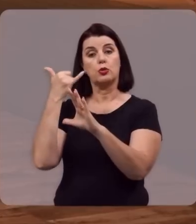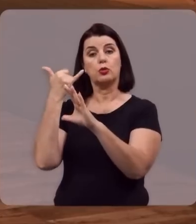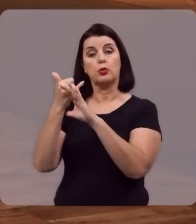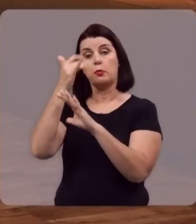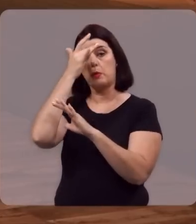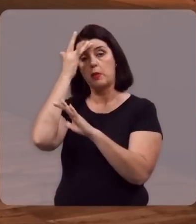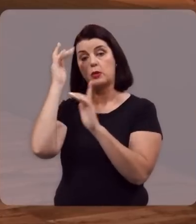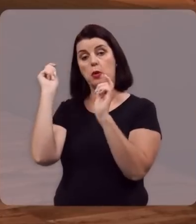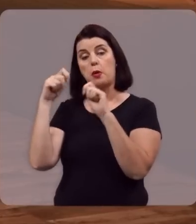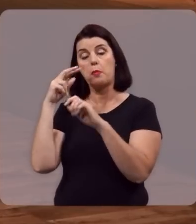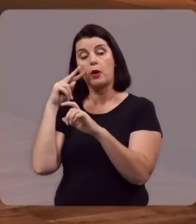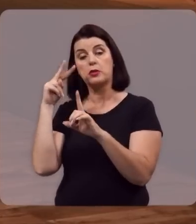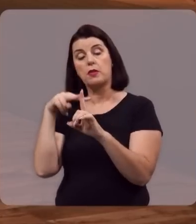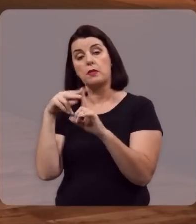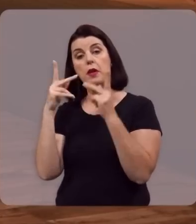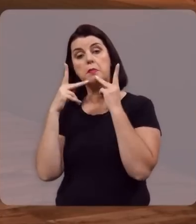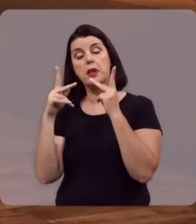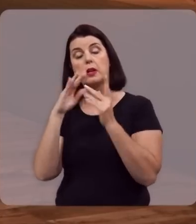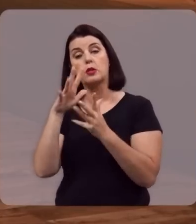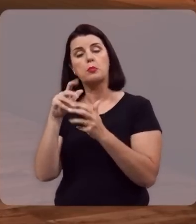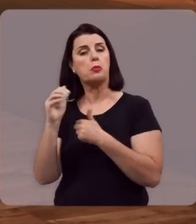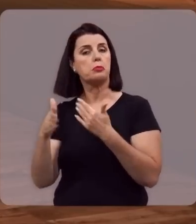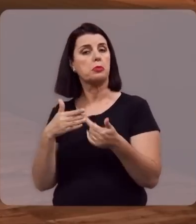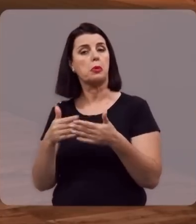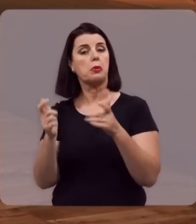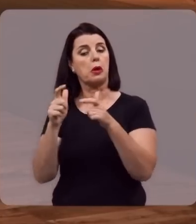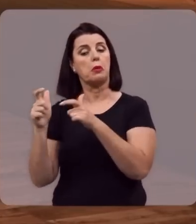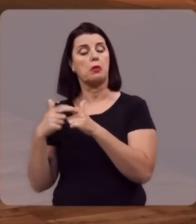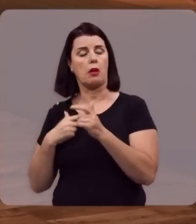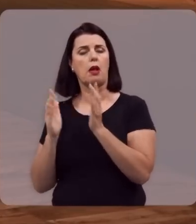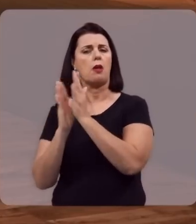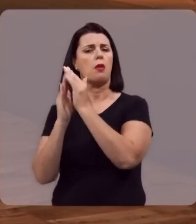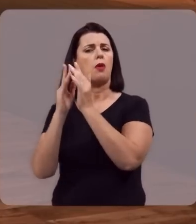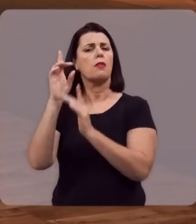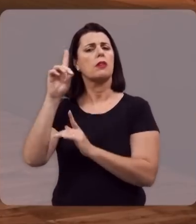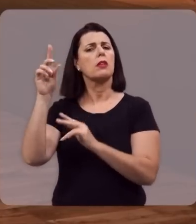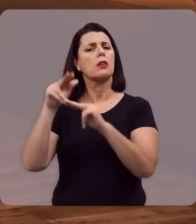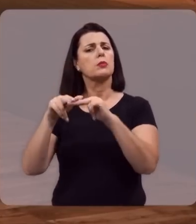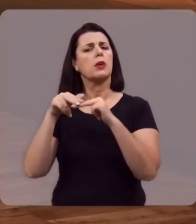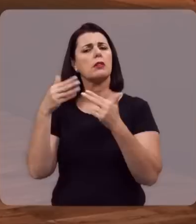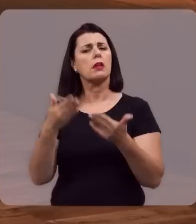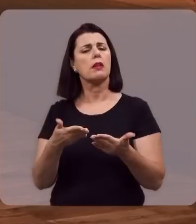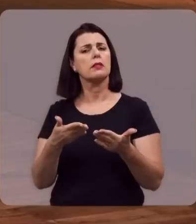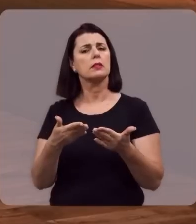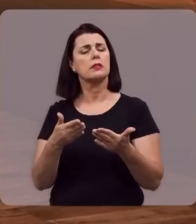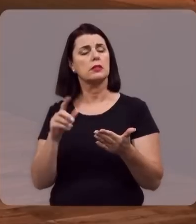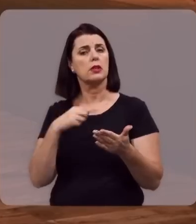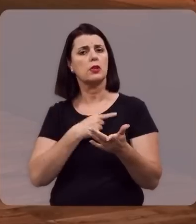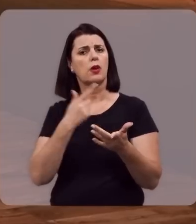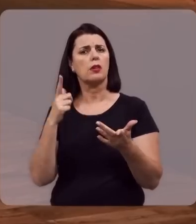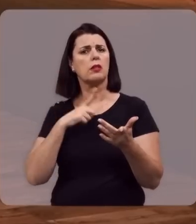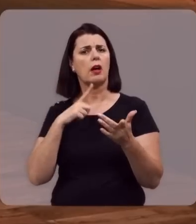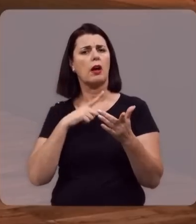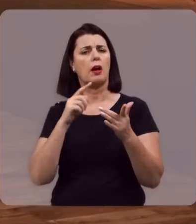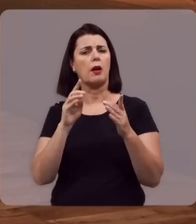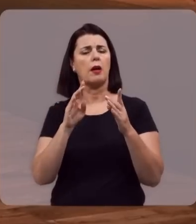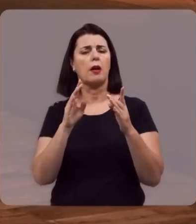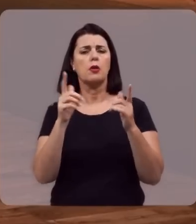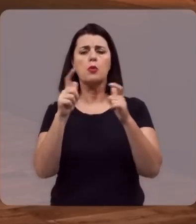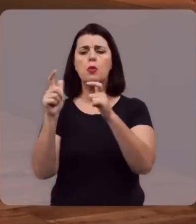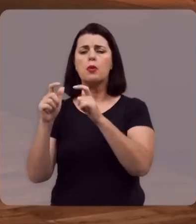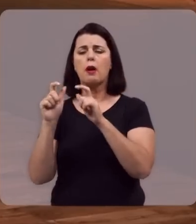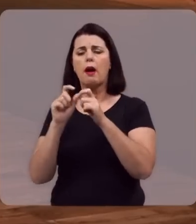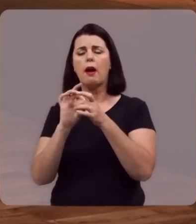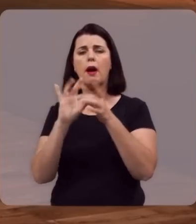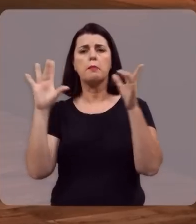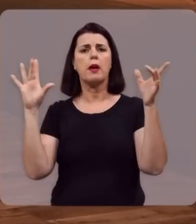e pessoas vão poder assistir essa mensagem no mundo todo. E eu louvo a Deus por isso, porque desta maneira nós estamos com portas e janelas